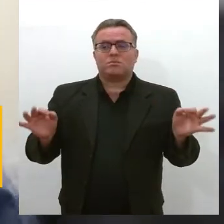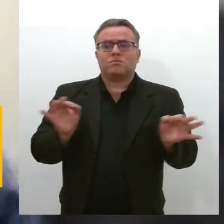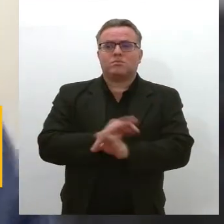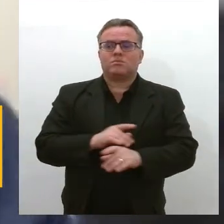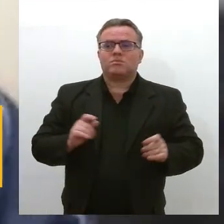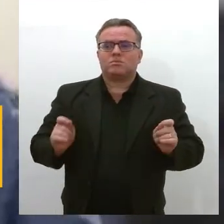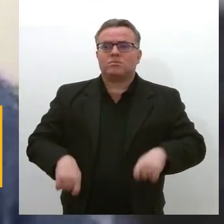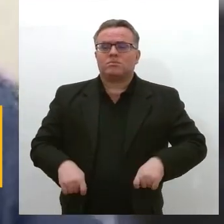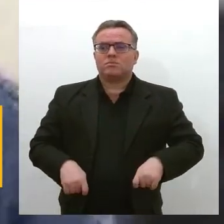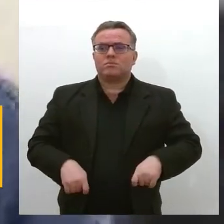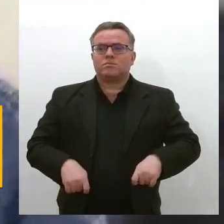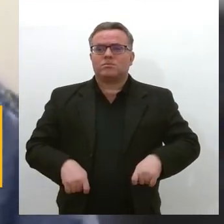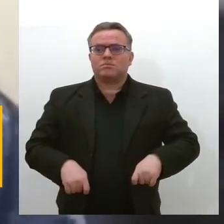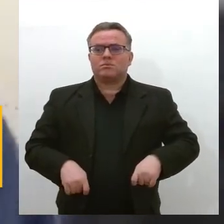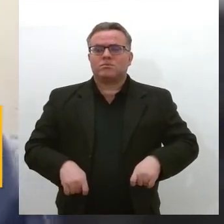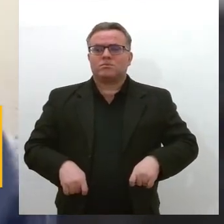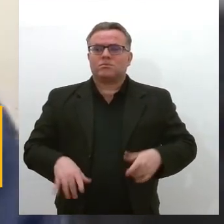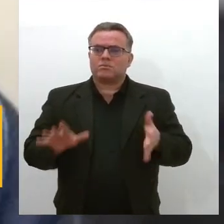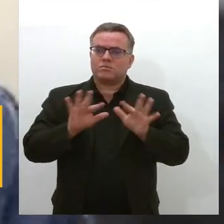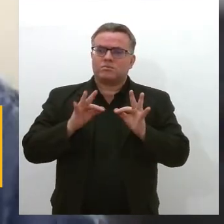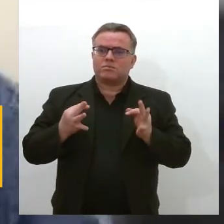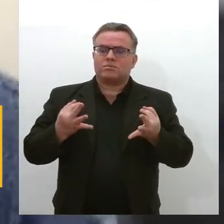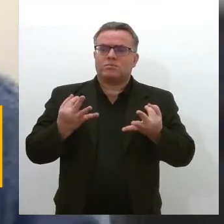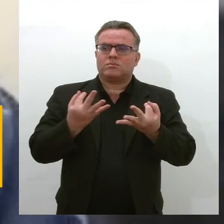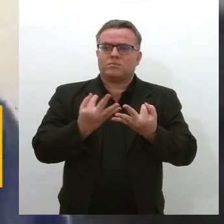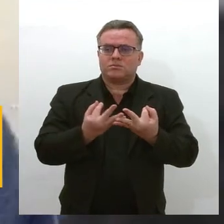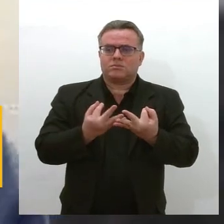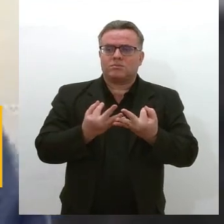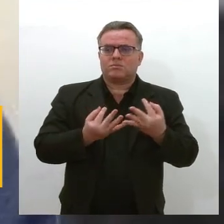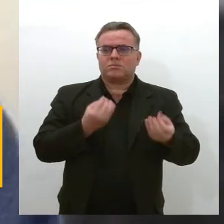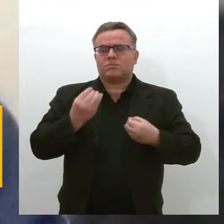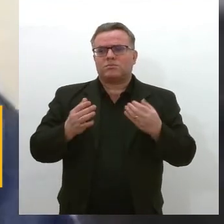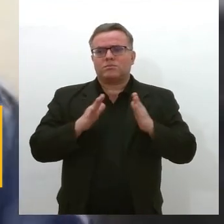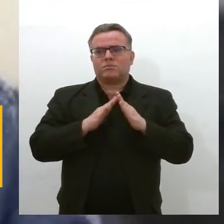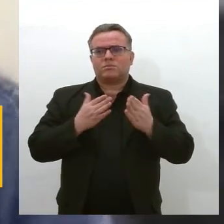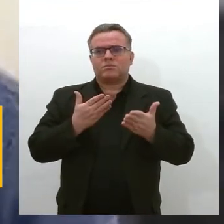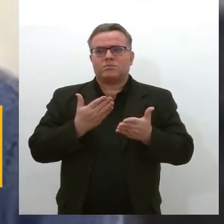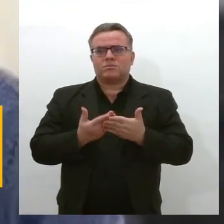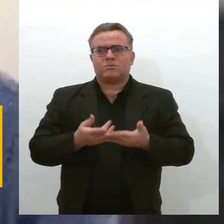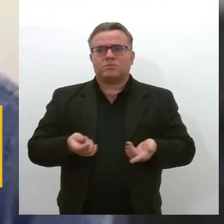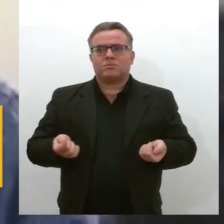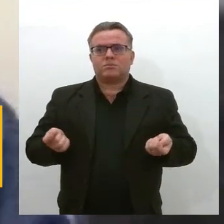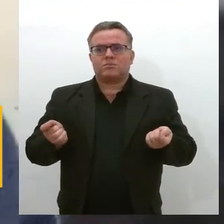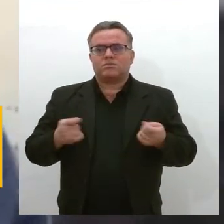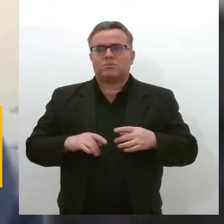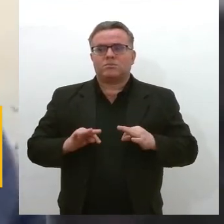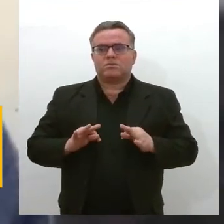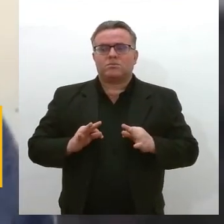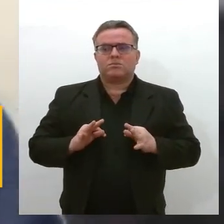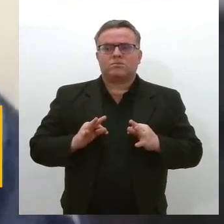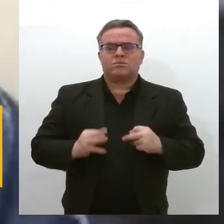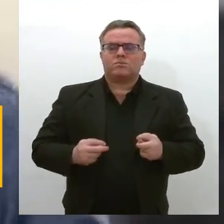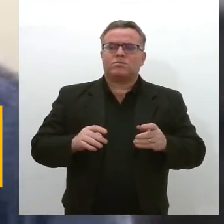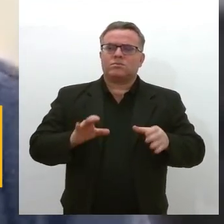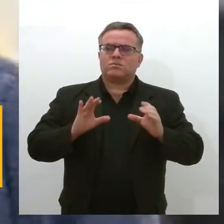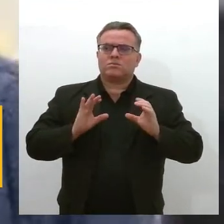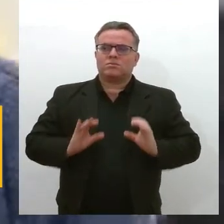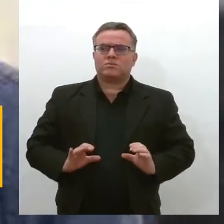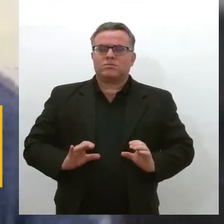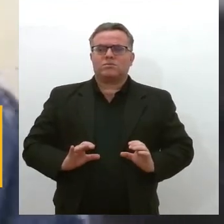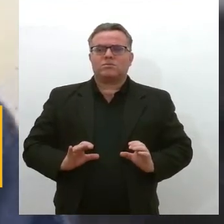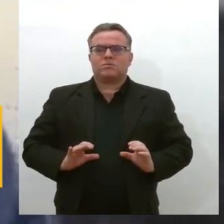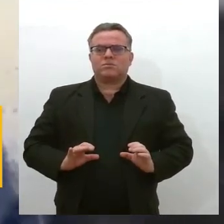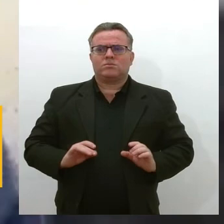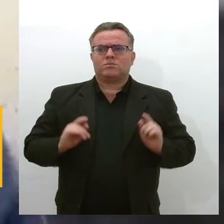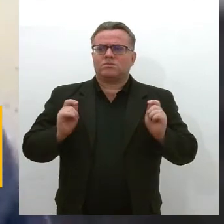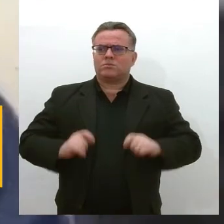os familiares, a rede de amigos, as escolas estarem atentas aos comportamentos que um paciente com transtorno mental tenham